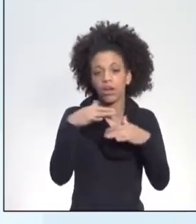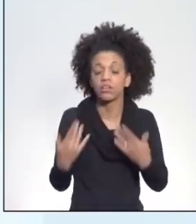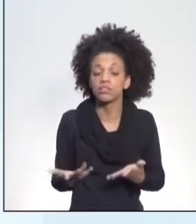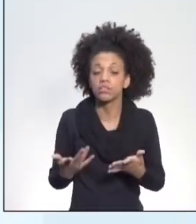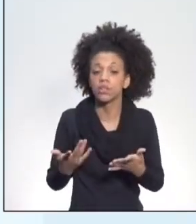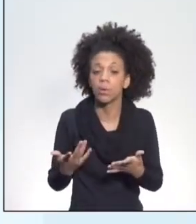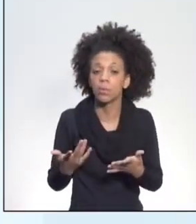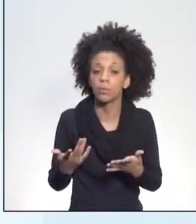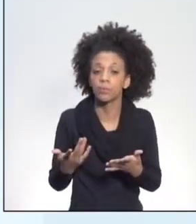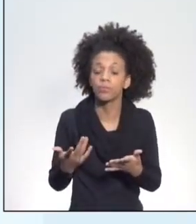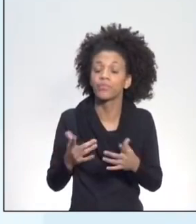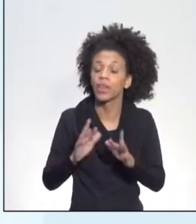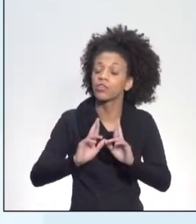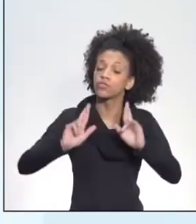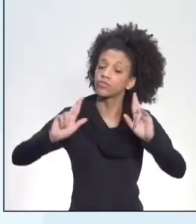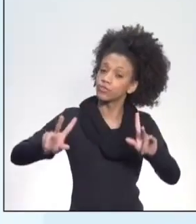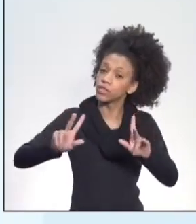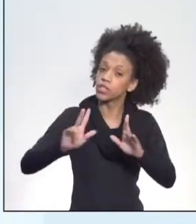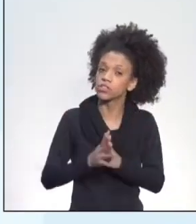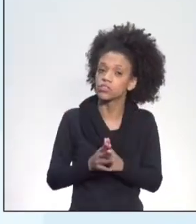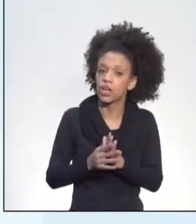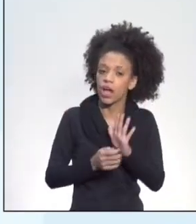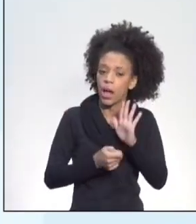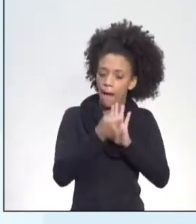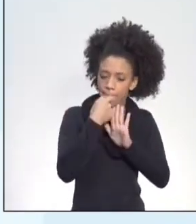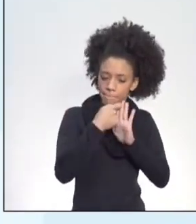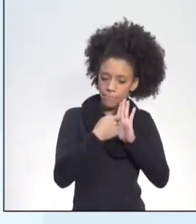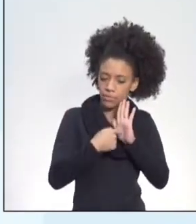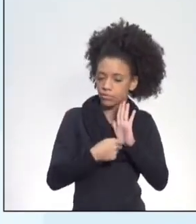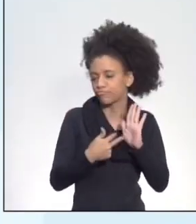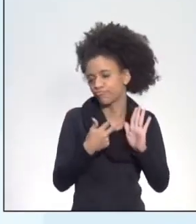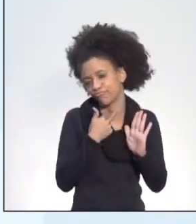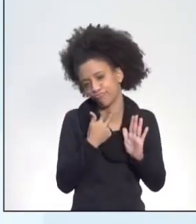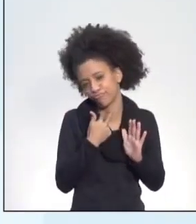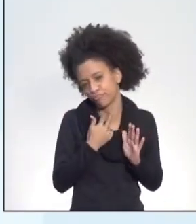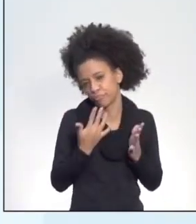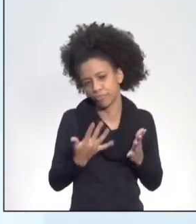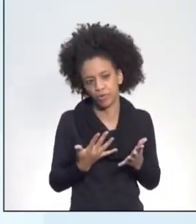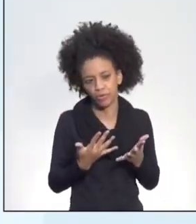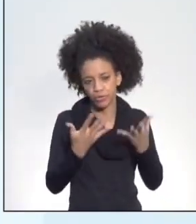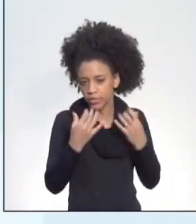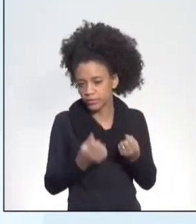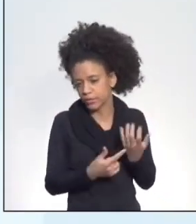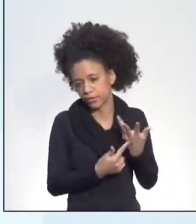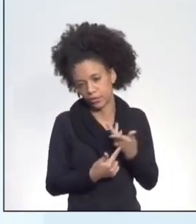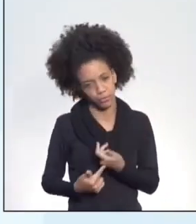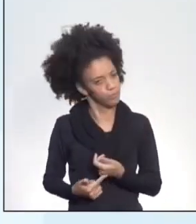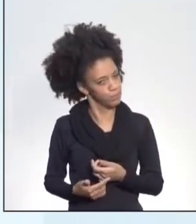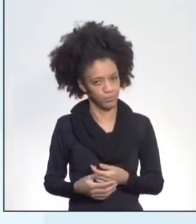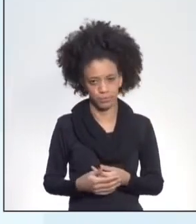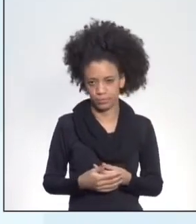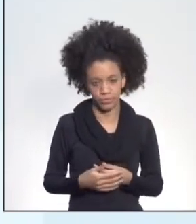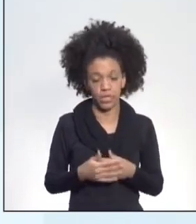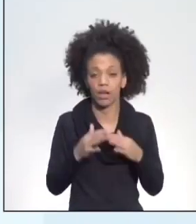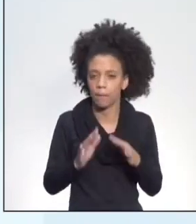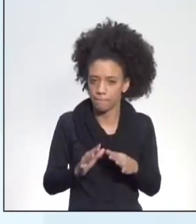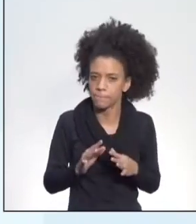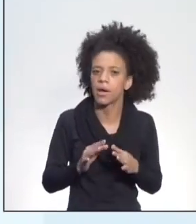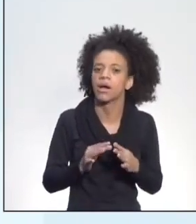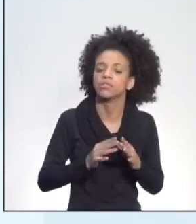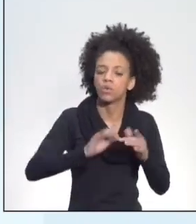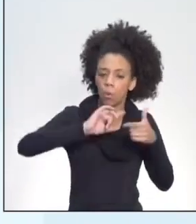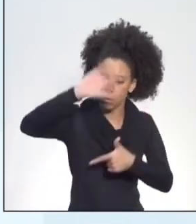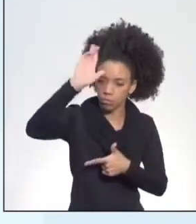diferentemente do grafite, a pichação ela não pode, né, num primeiro momento, ser considerada arte. Tá? O grafite, sim. O grafite ele